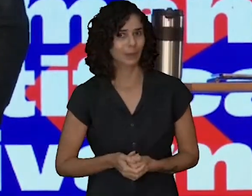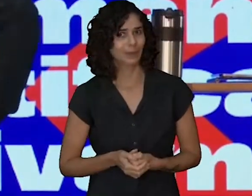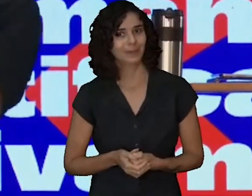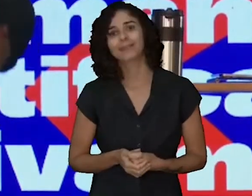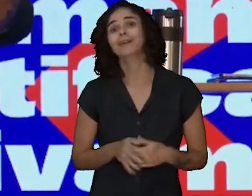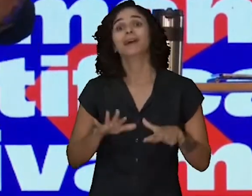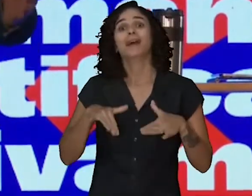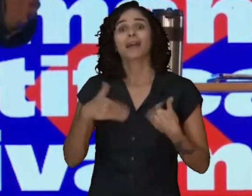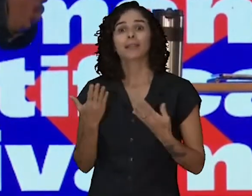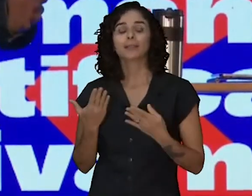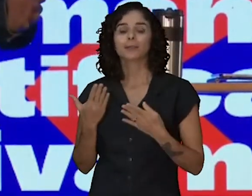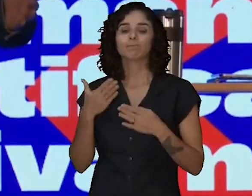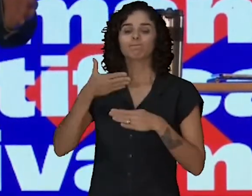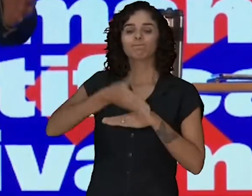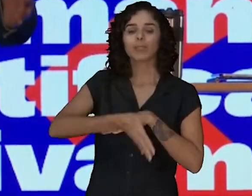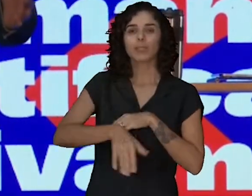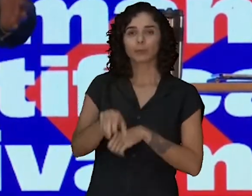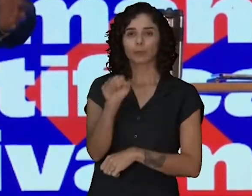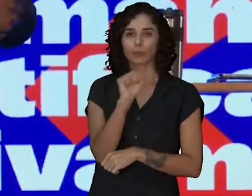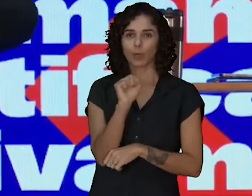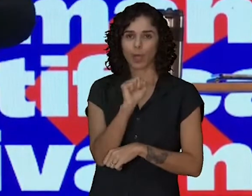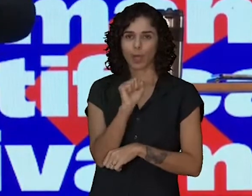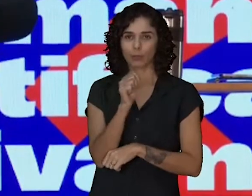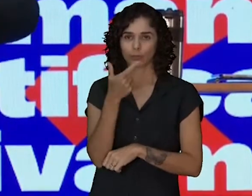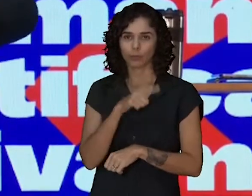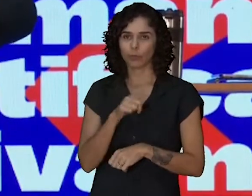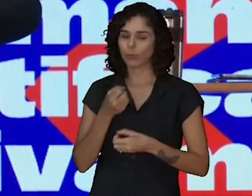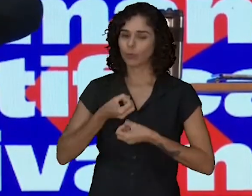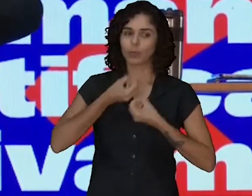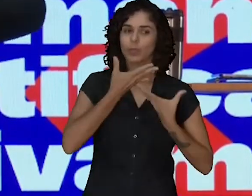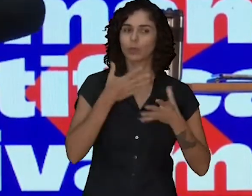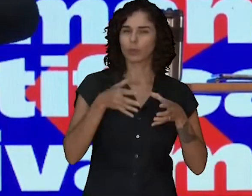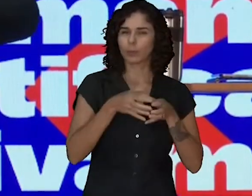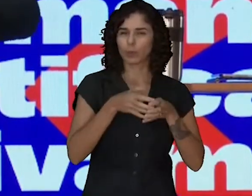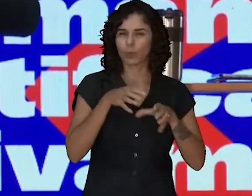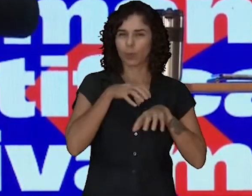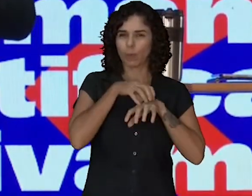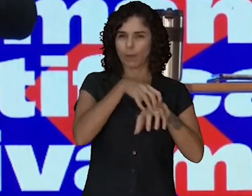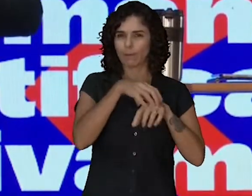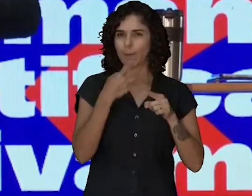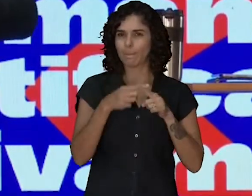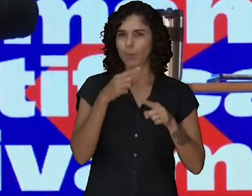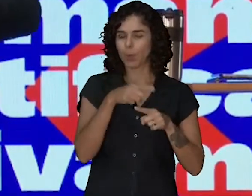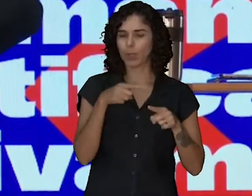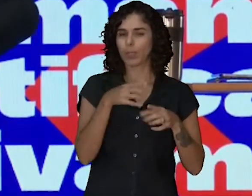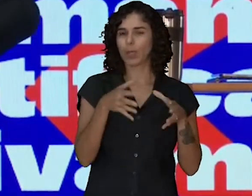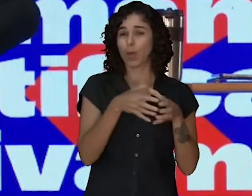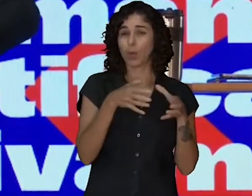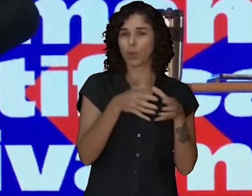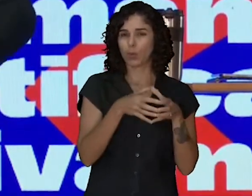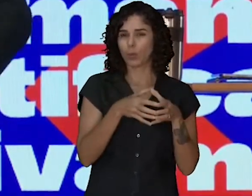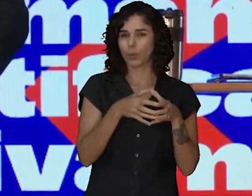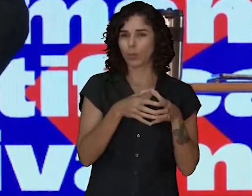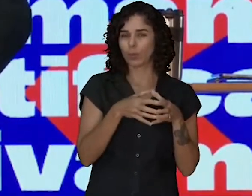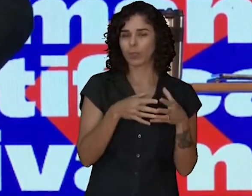Então nós entramos no carro, e eu não contei para a turma, porque era uma turma de crente que não era muito